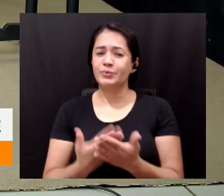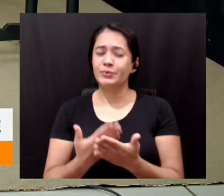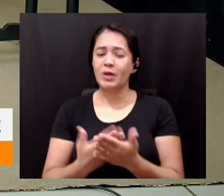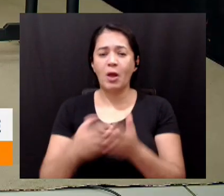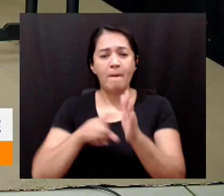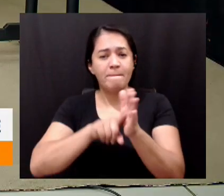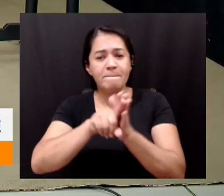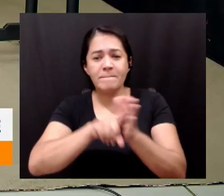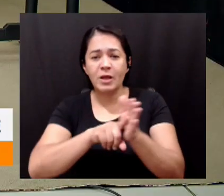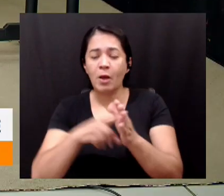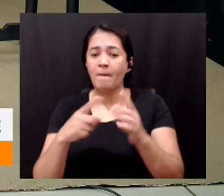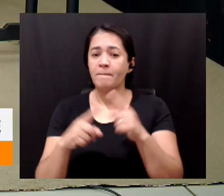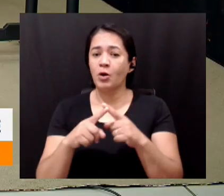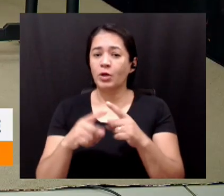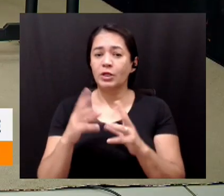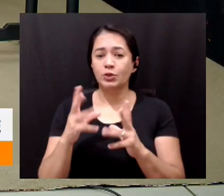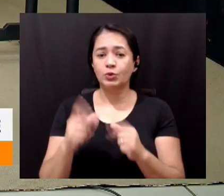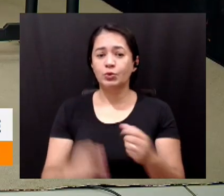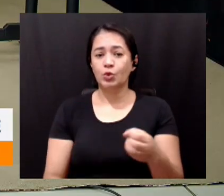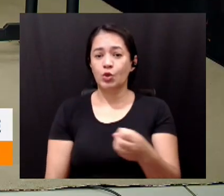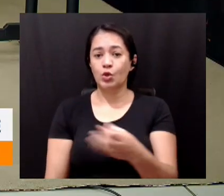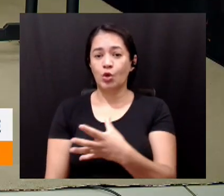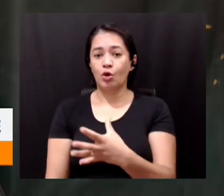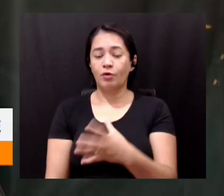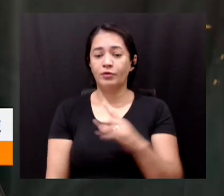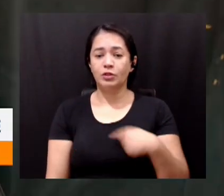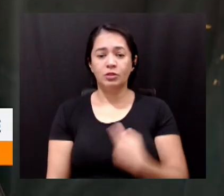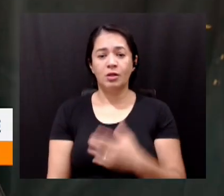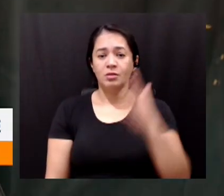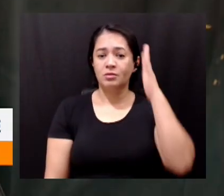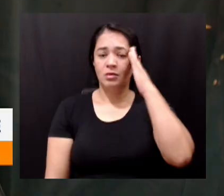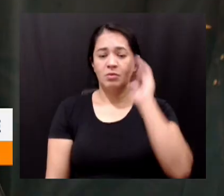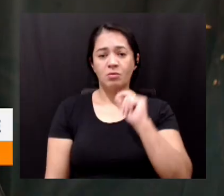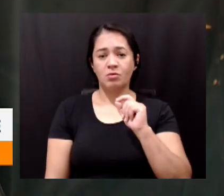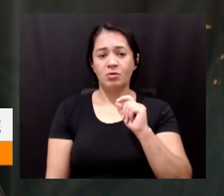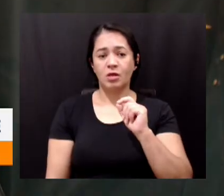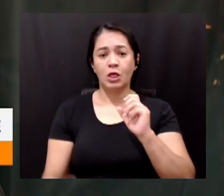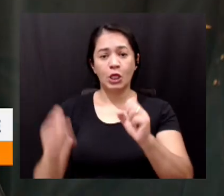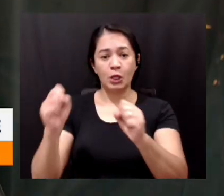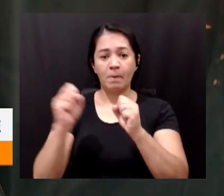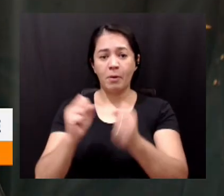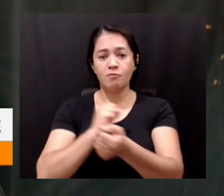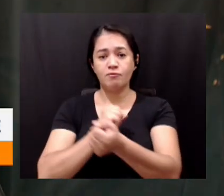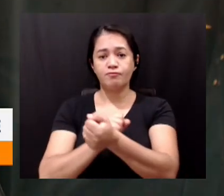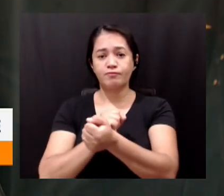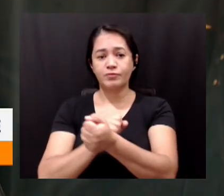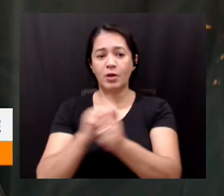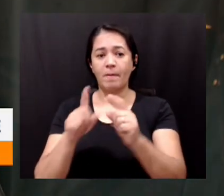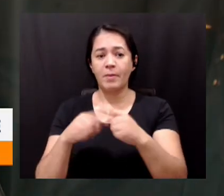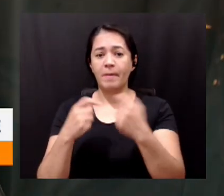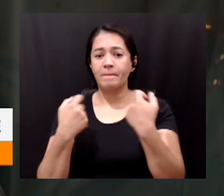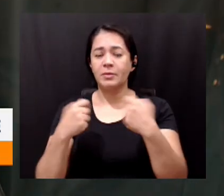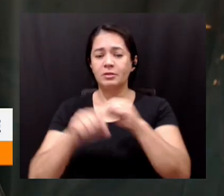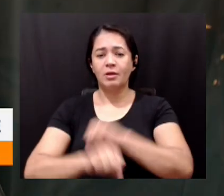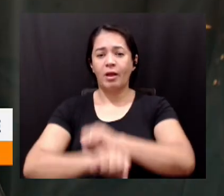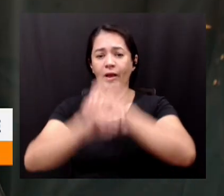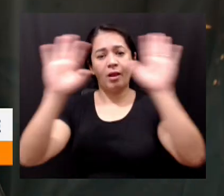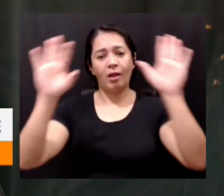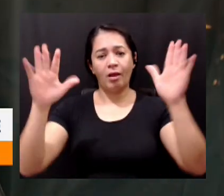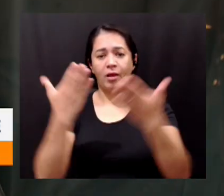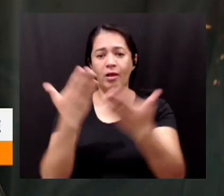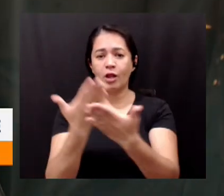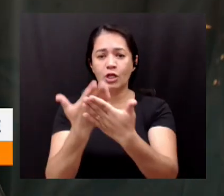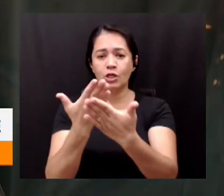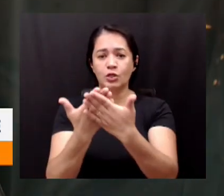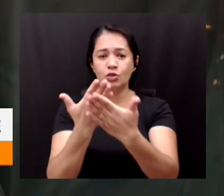novo. O que a gente sabe é que vicia, mas é algo diferente que precisa ser, claro, estudado e precisa ser